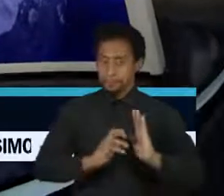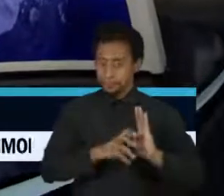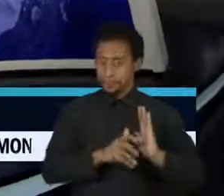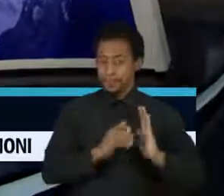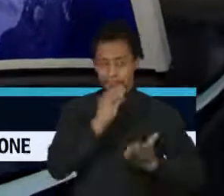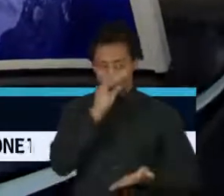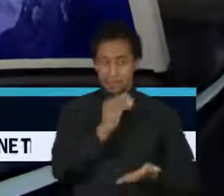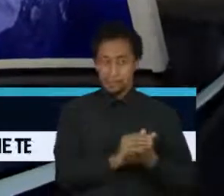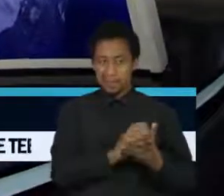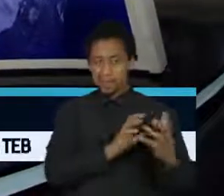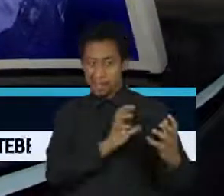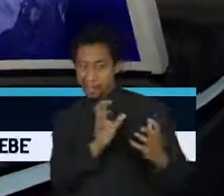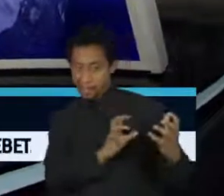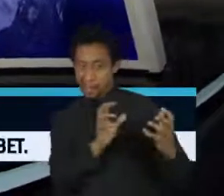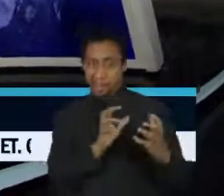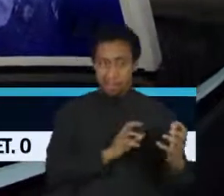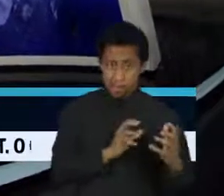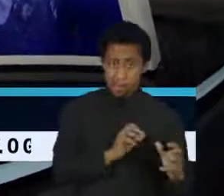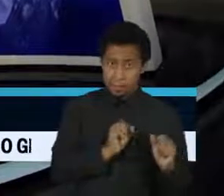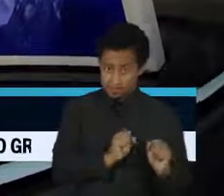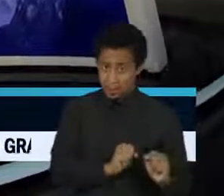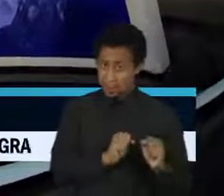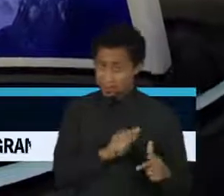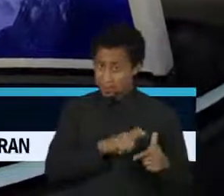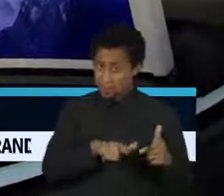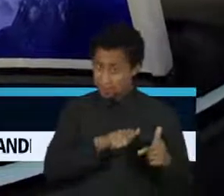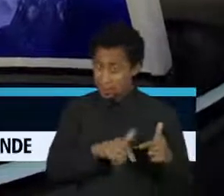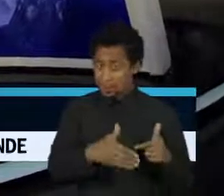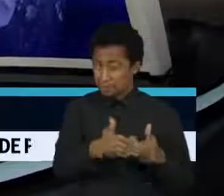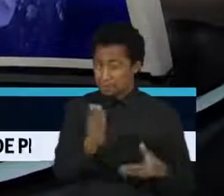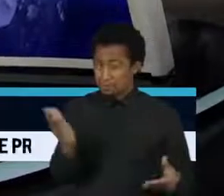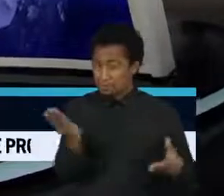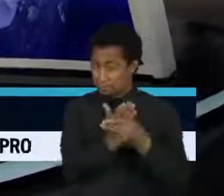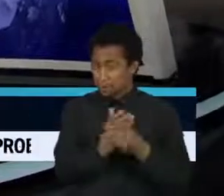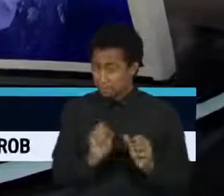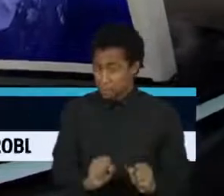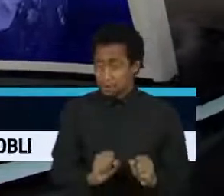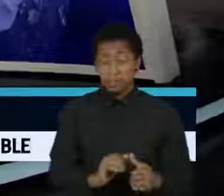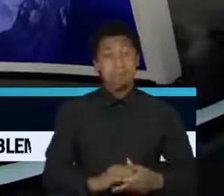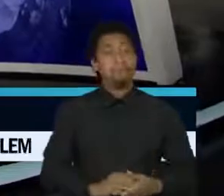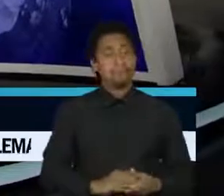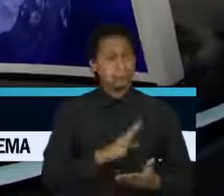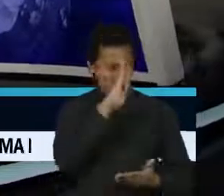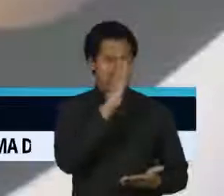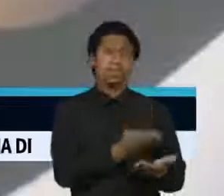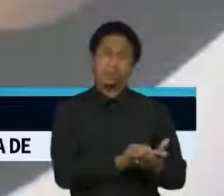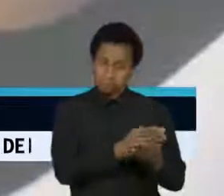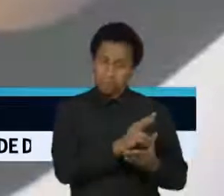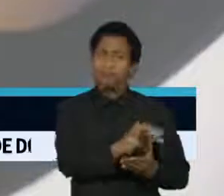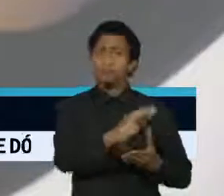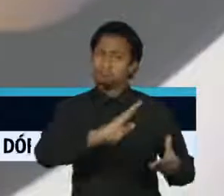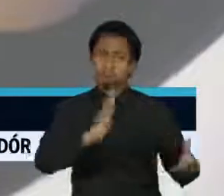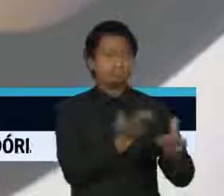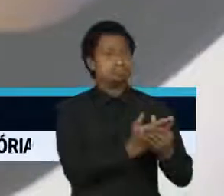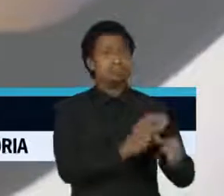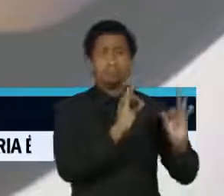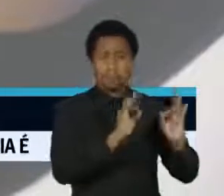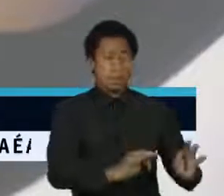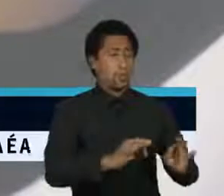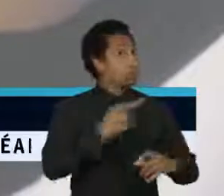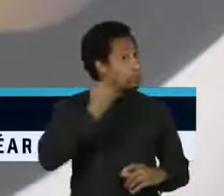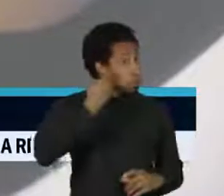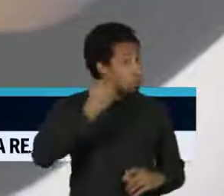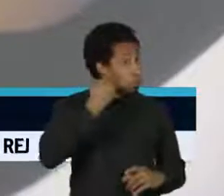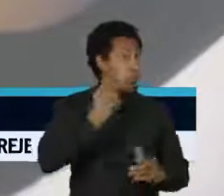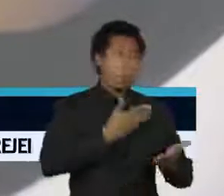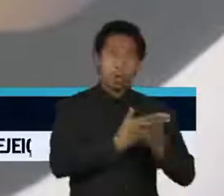a risco desse conflito do PSDB e parar na justiça se pode esperar da escola acredito que sim porque eu adoro é sempre chega até às vias de fato quando ele começa